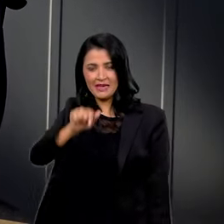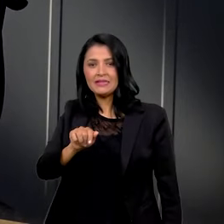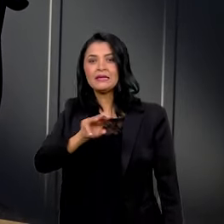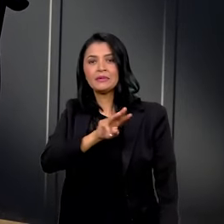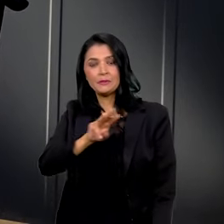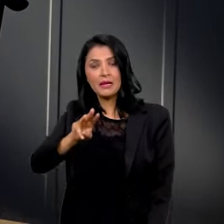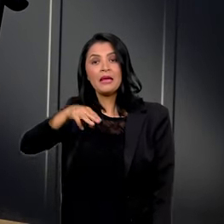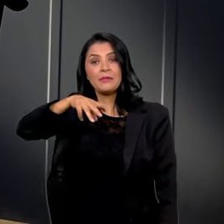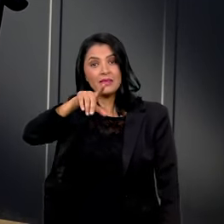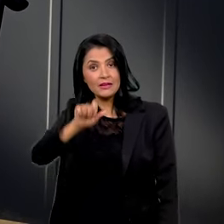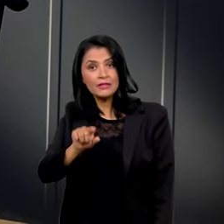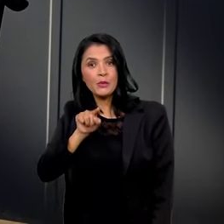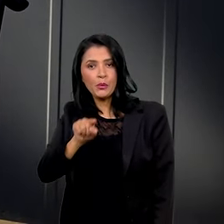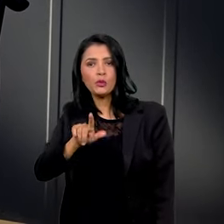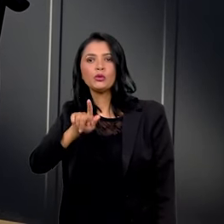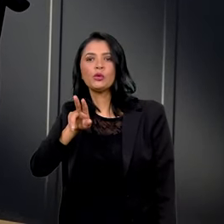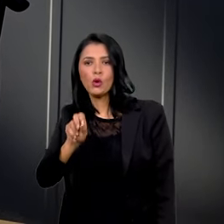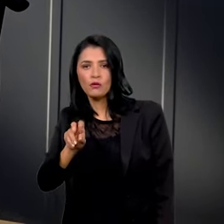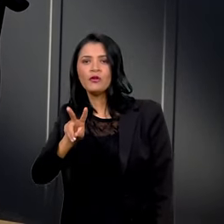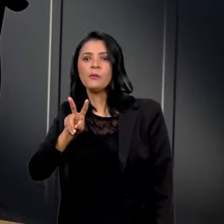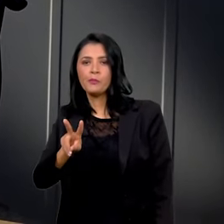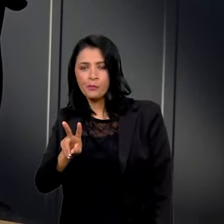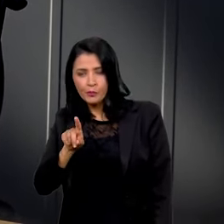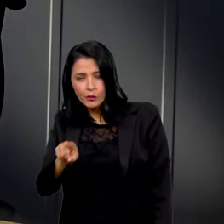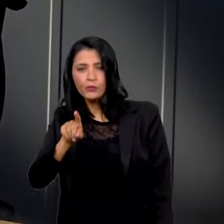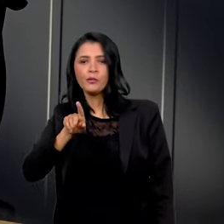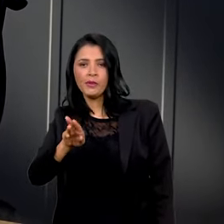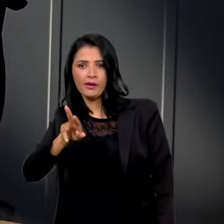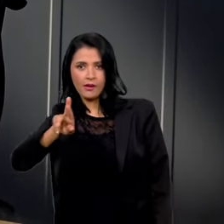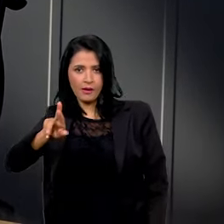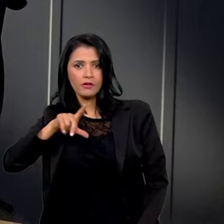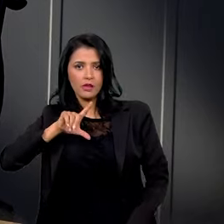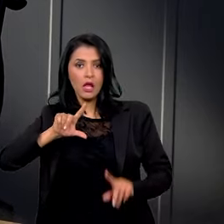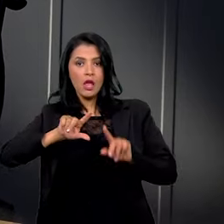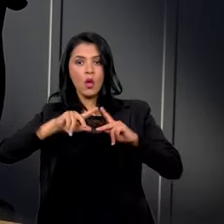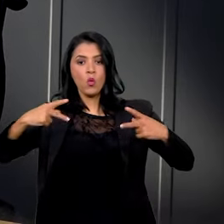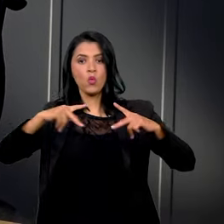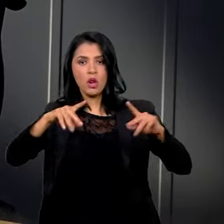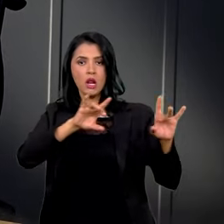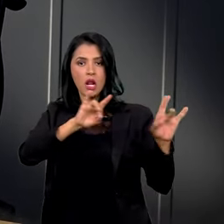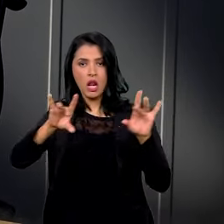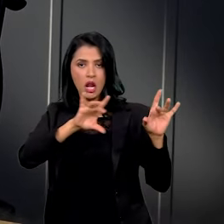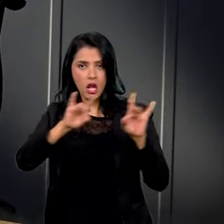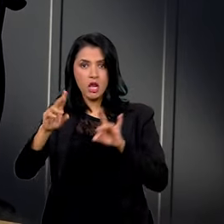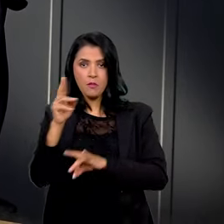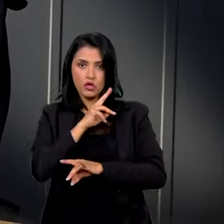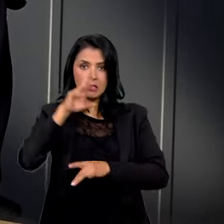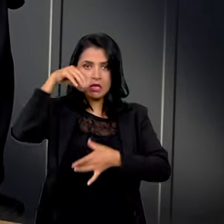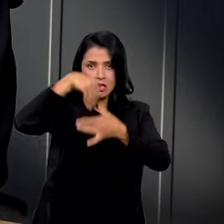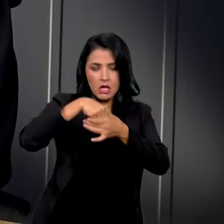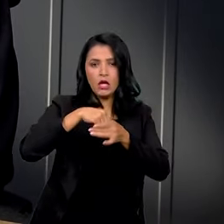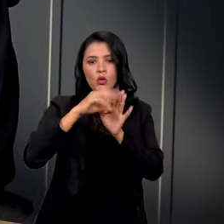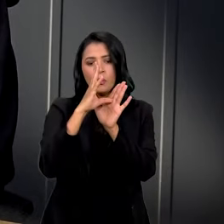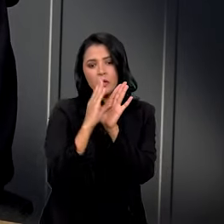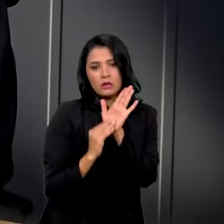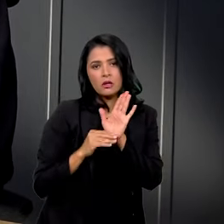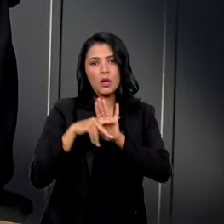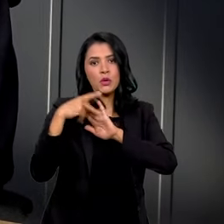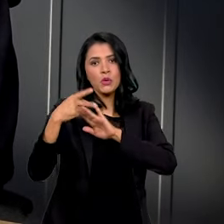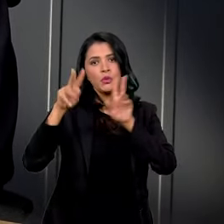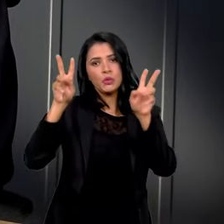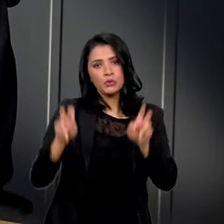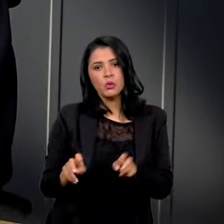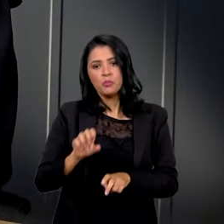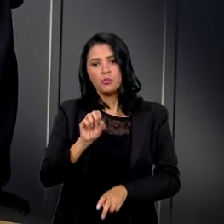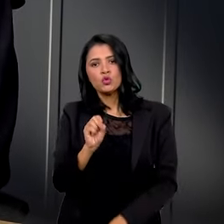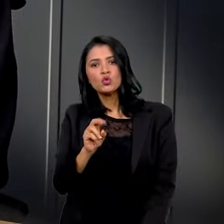link da calamidade pública e emergência e dentro dele tem todo material sobre a a força suas a força de proteção do suas Então você gestor que tá nos